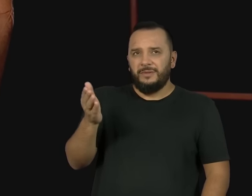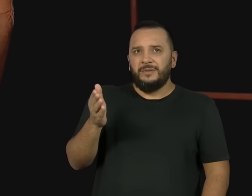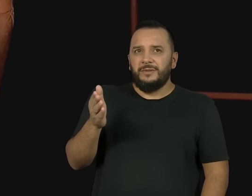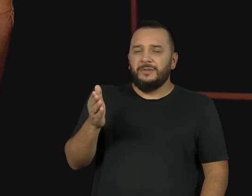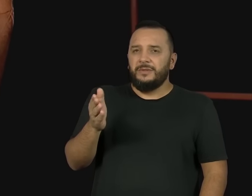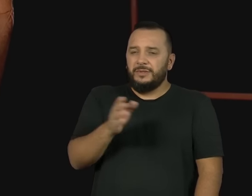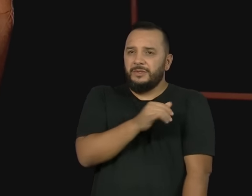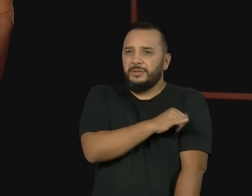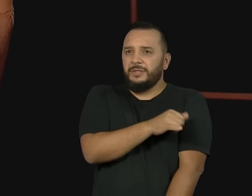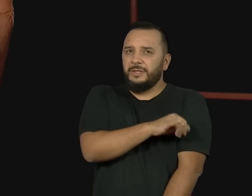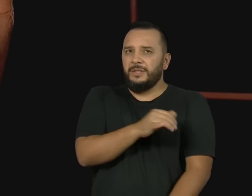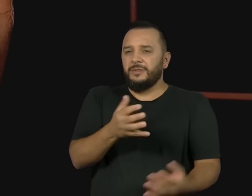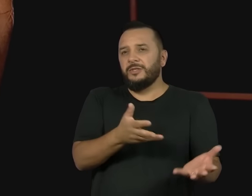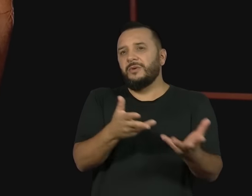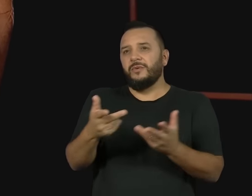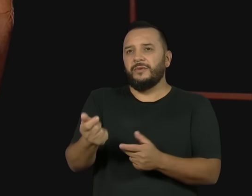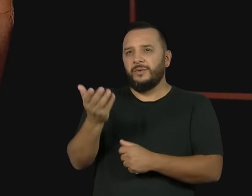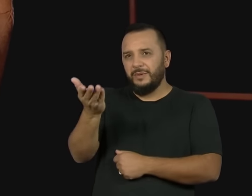sido convidada pela